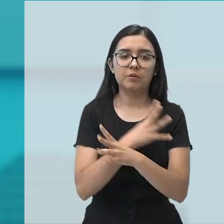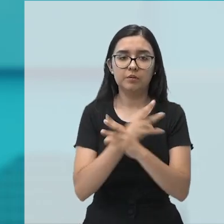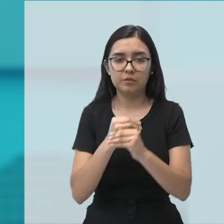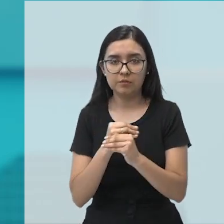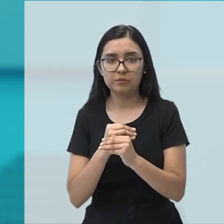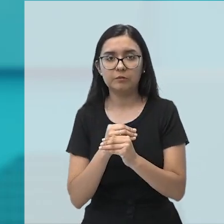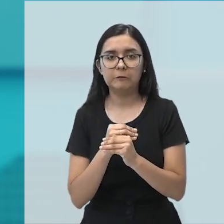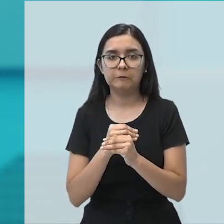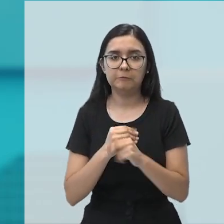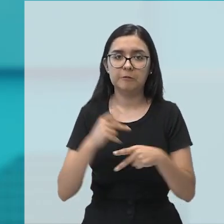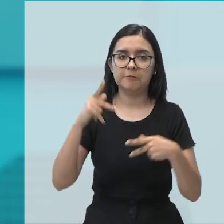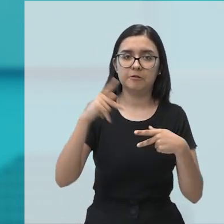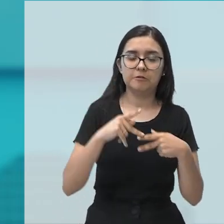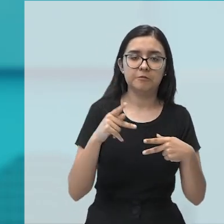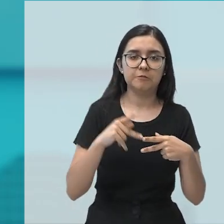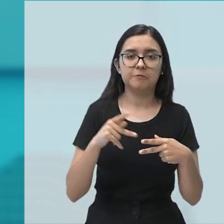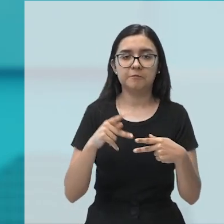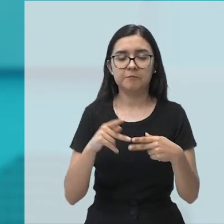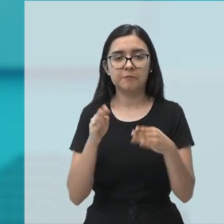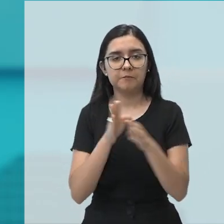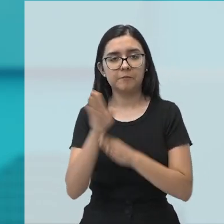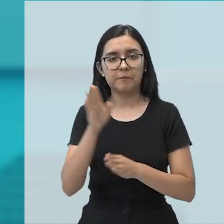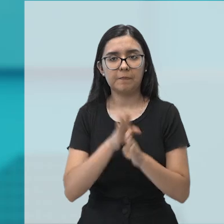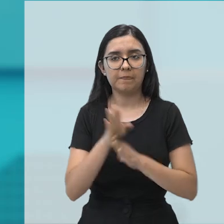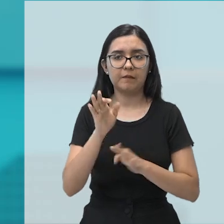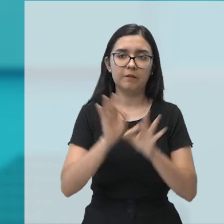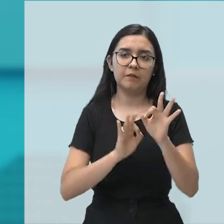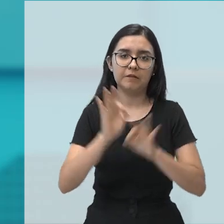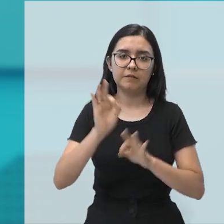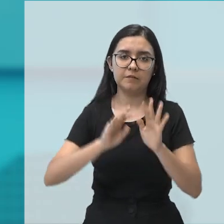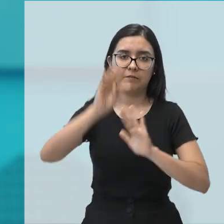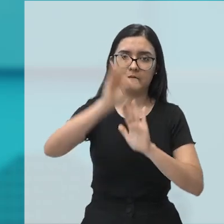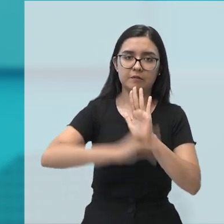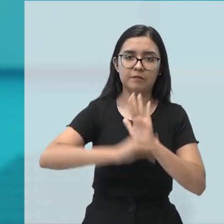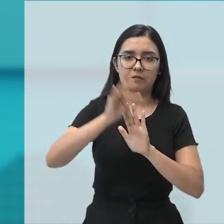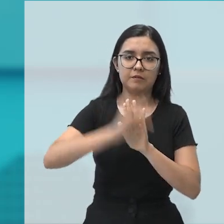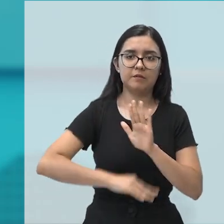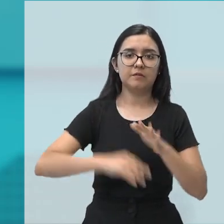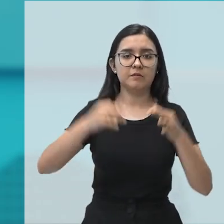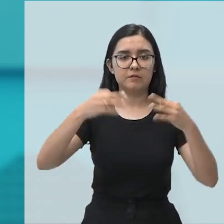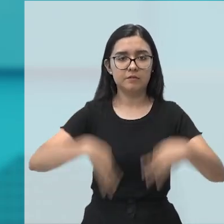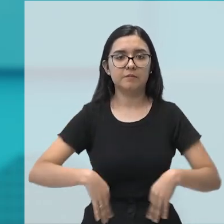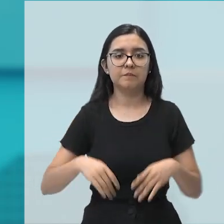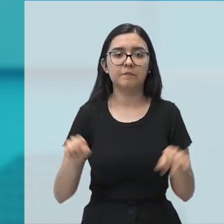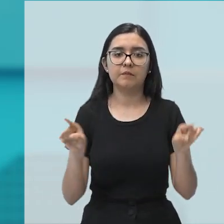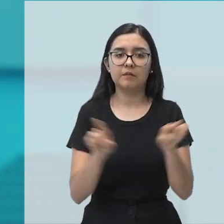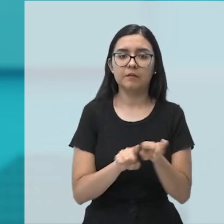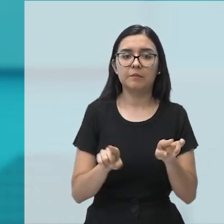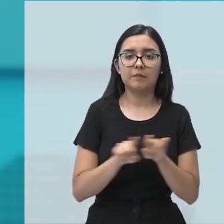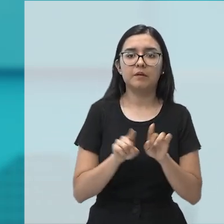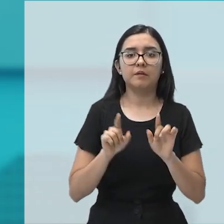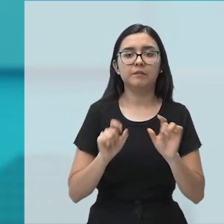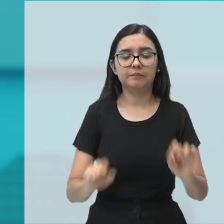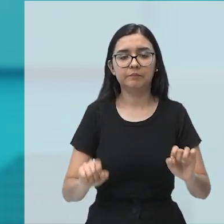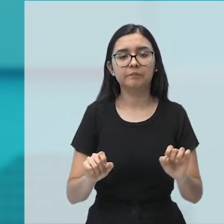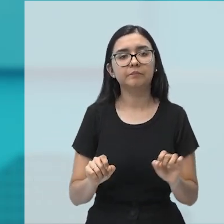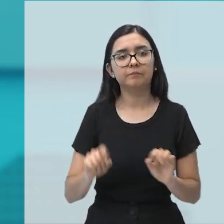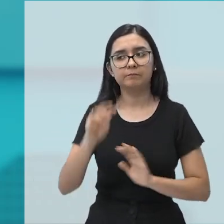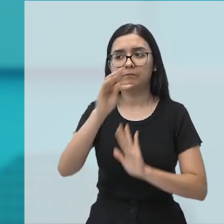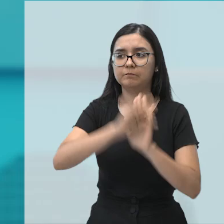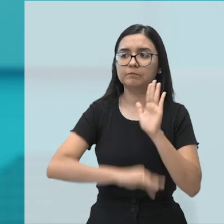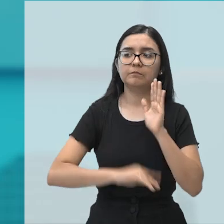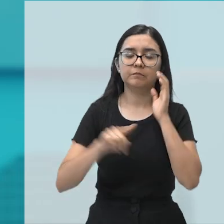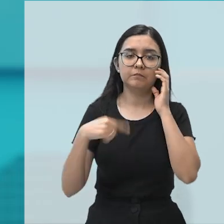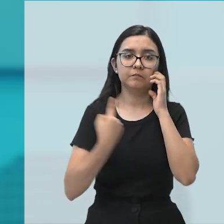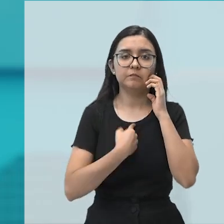são conjunções, tá? E que vão orientar ali e formar um texto. Tá bom? Bem, também nessa parte aqui, né, desses textos,